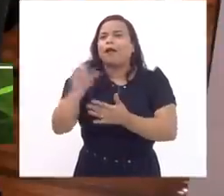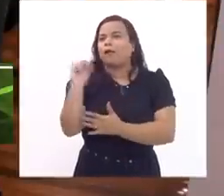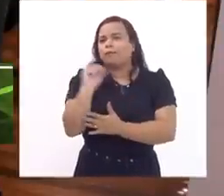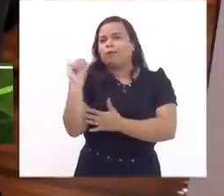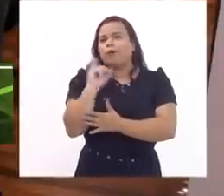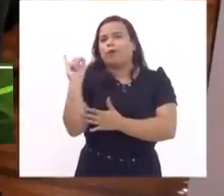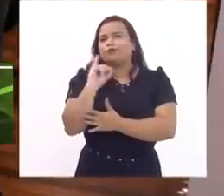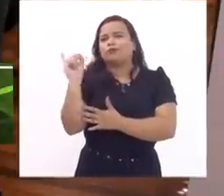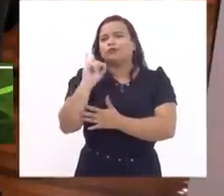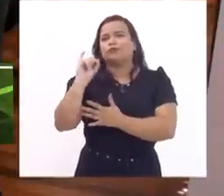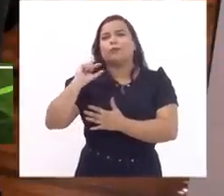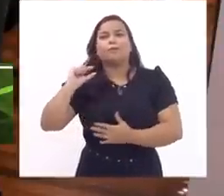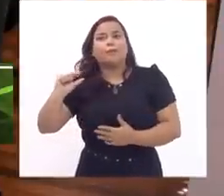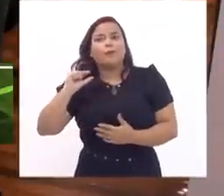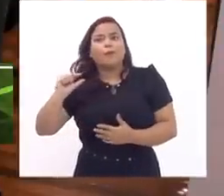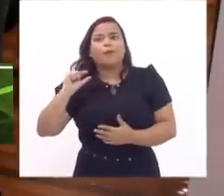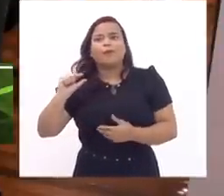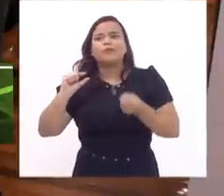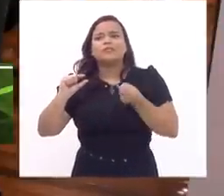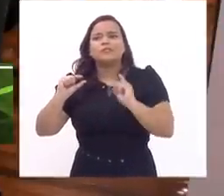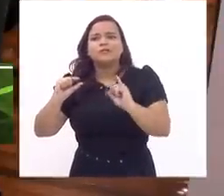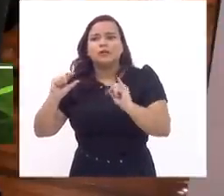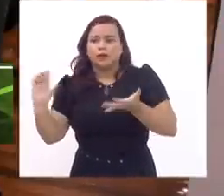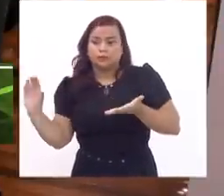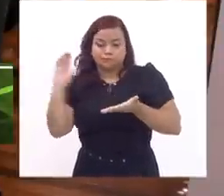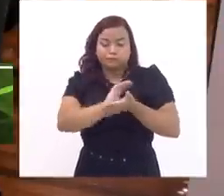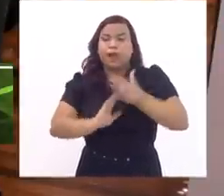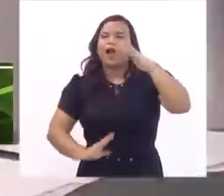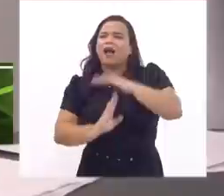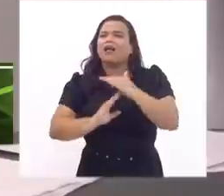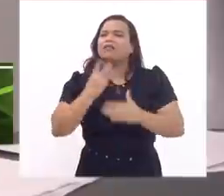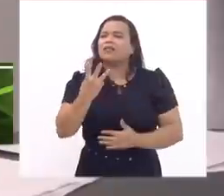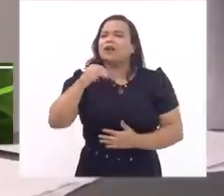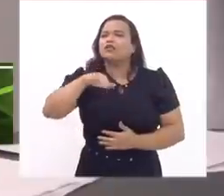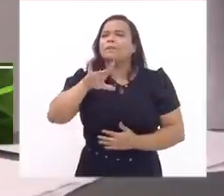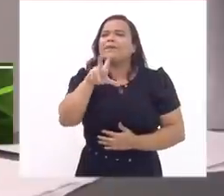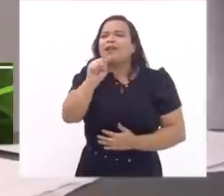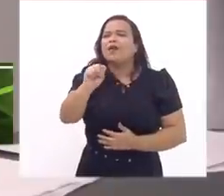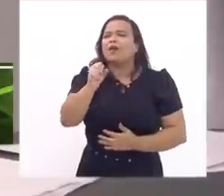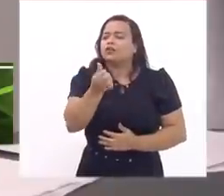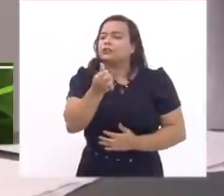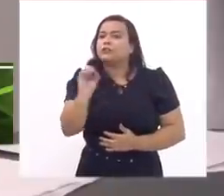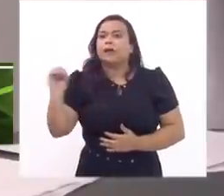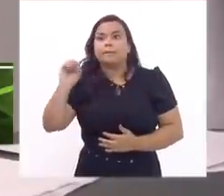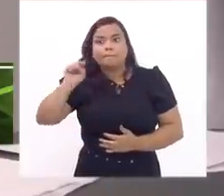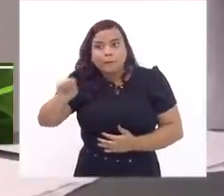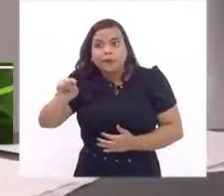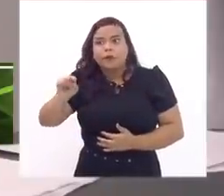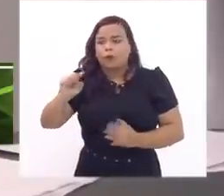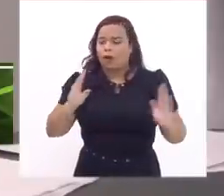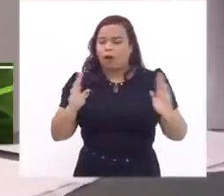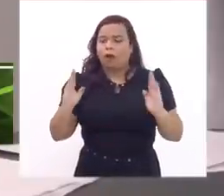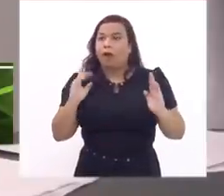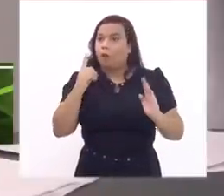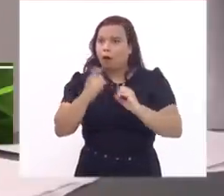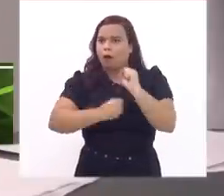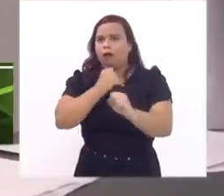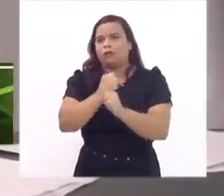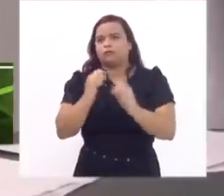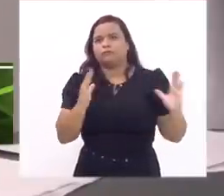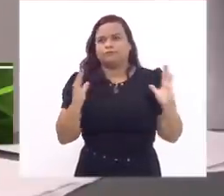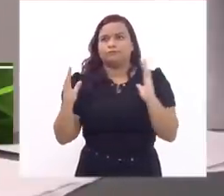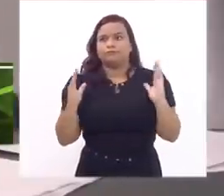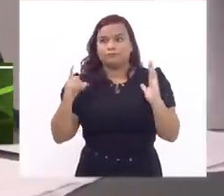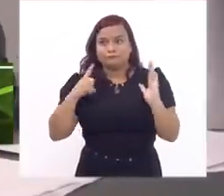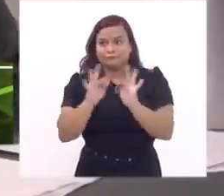imposto quando fatura até R$3.600.000 no ano. Ele tem um Simples.